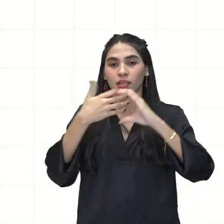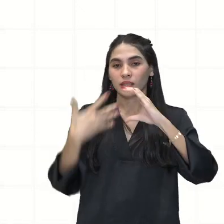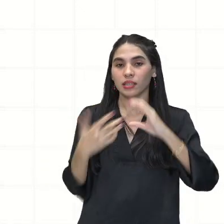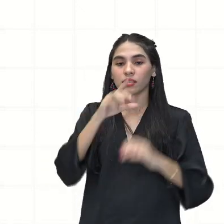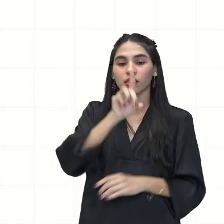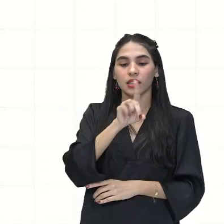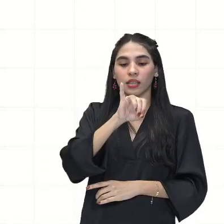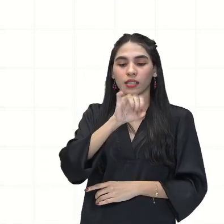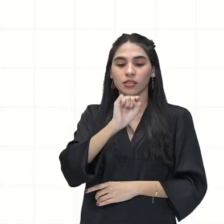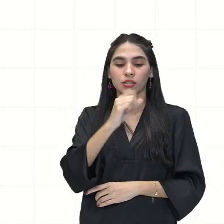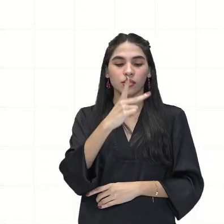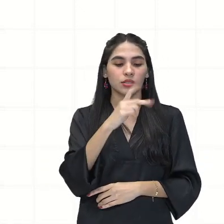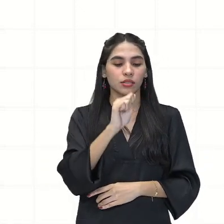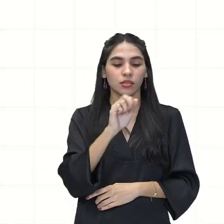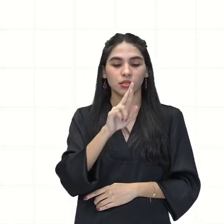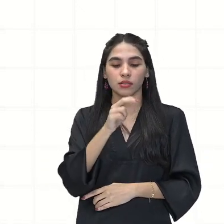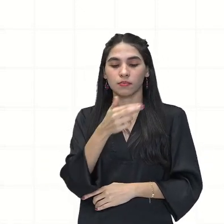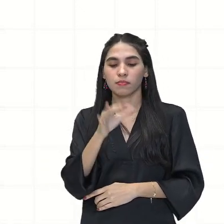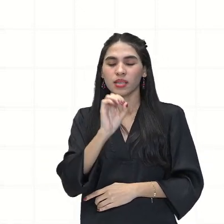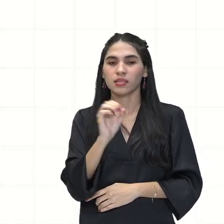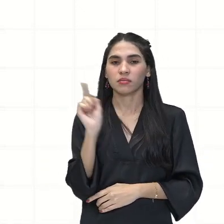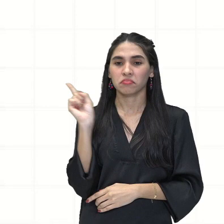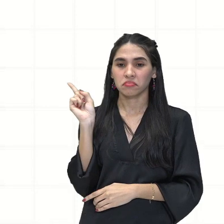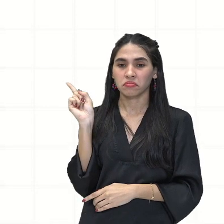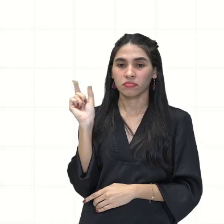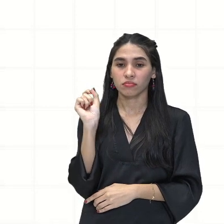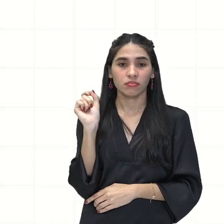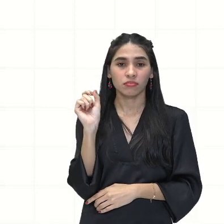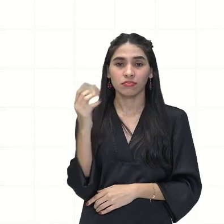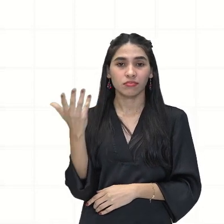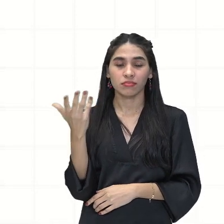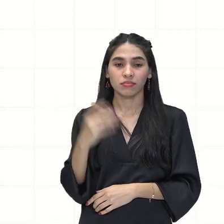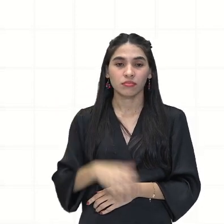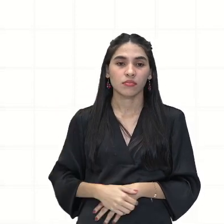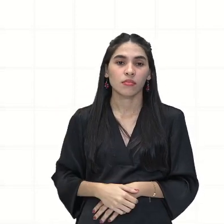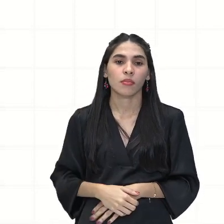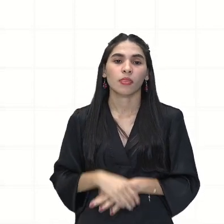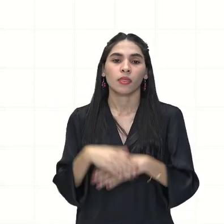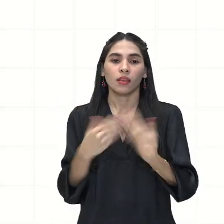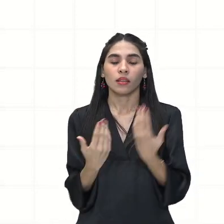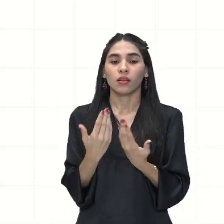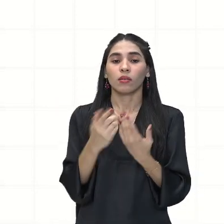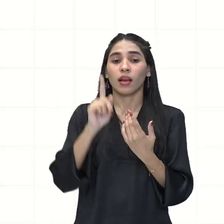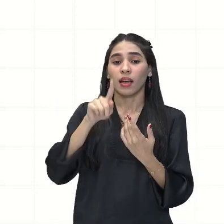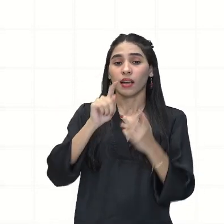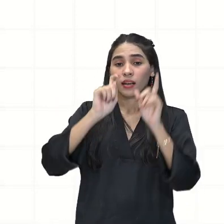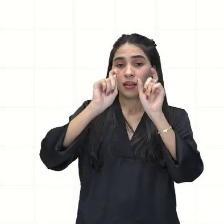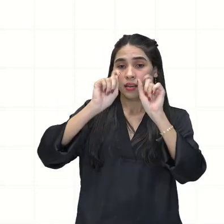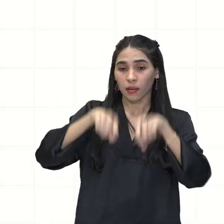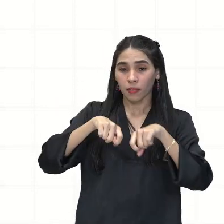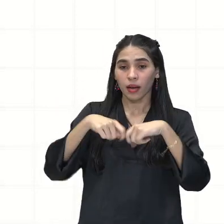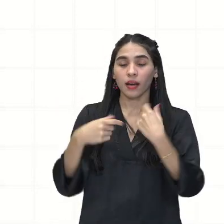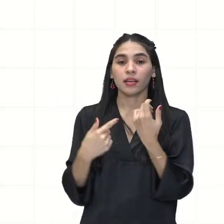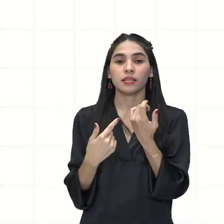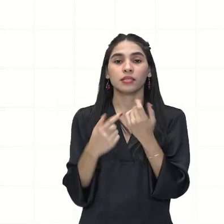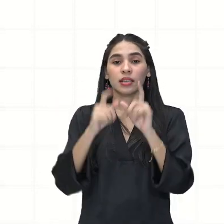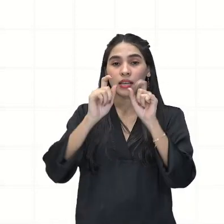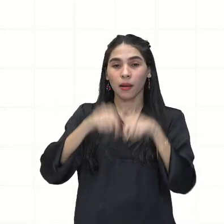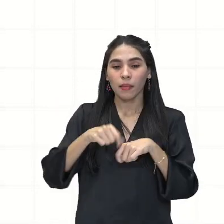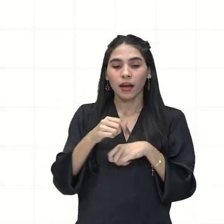foi abordada. O que é o desvio padrão? Então, o desvio padrão, olha, ele é capaz